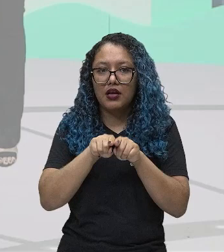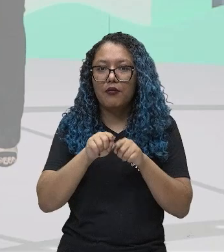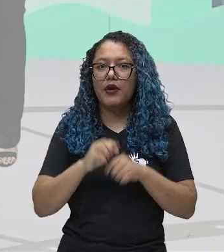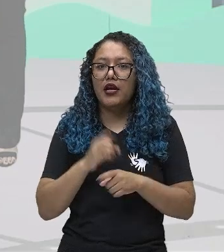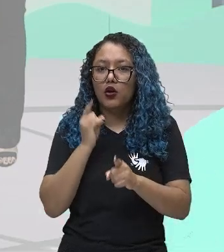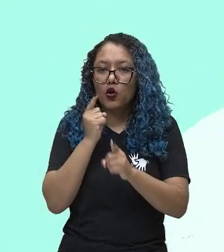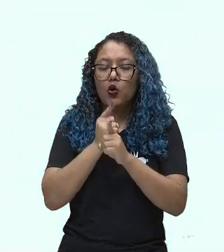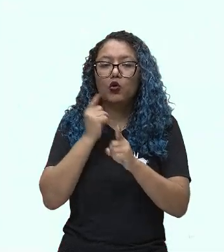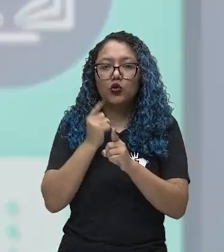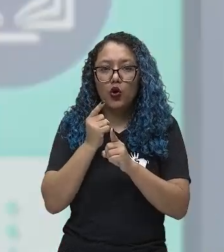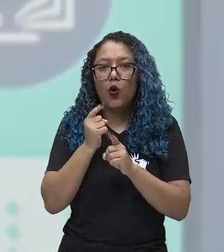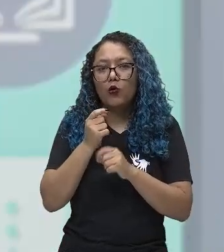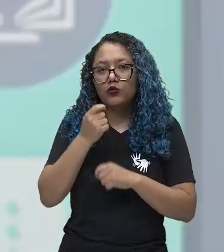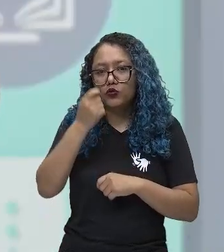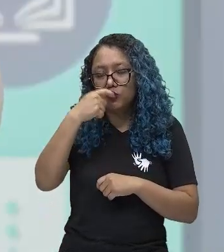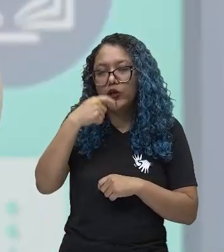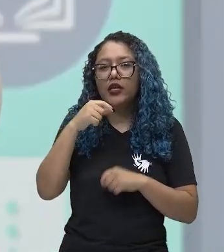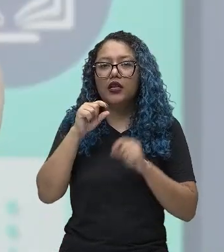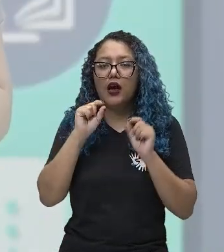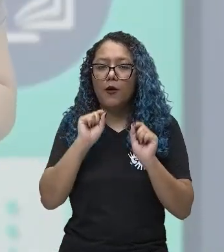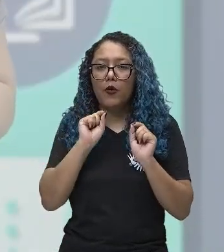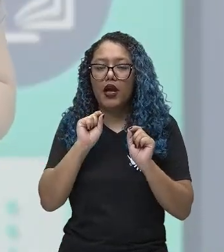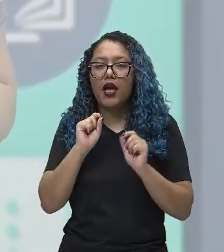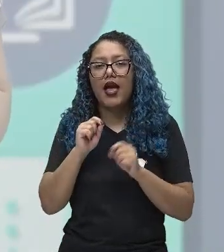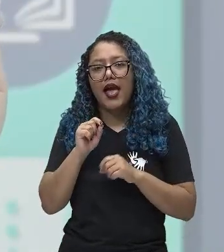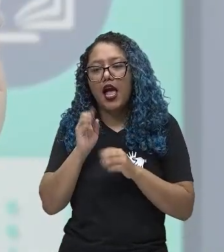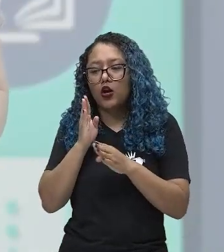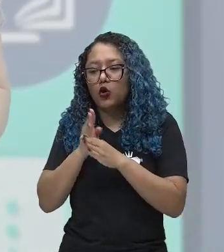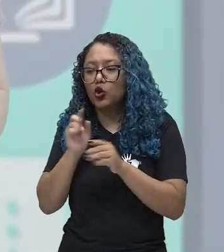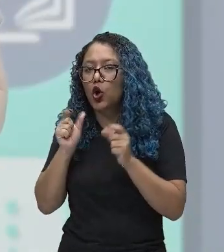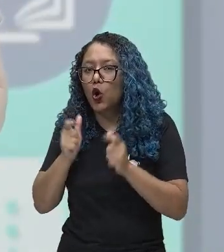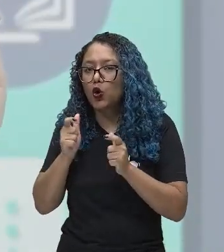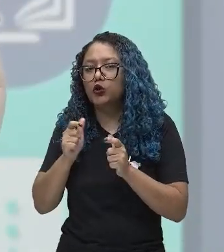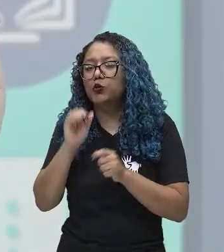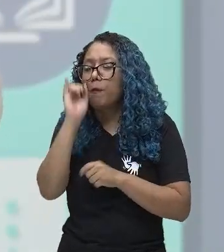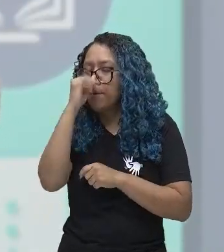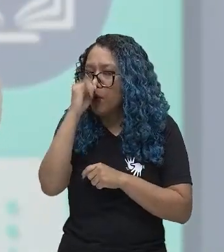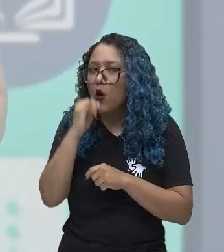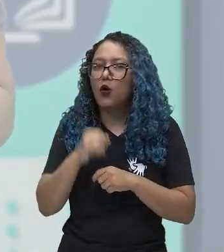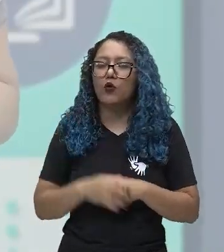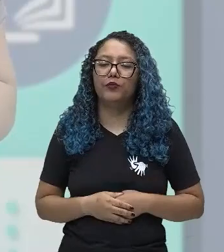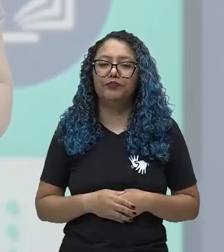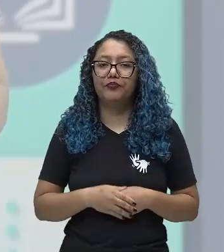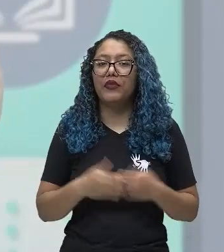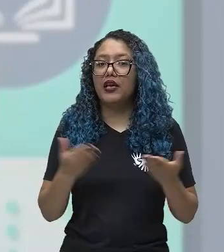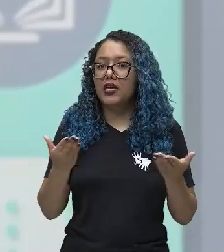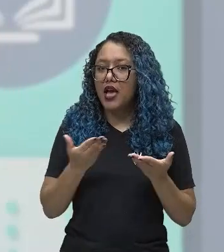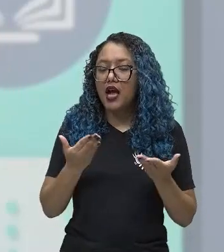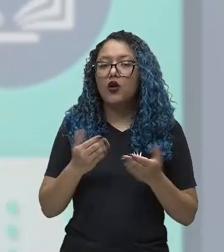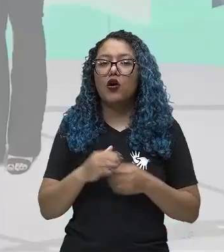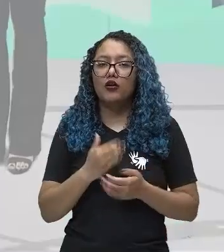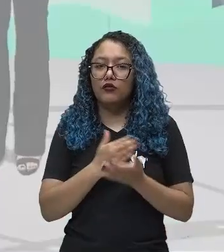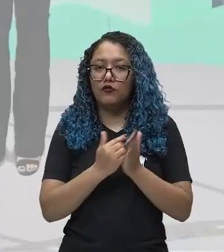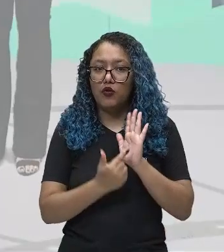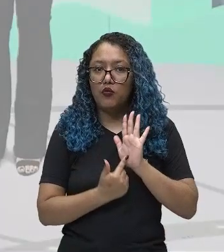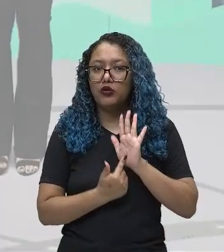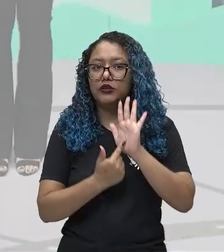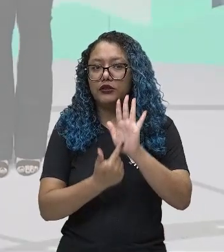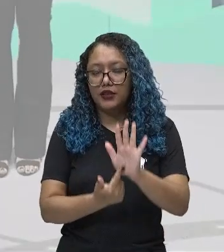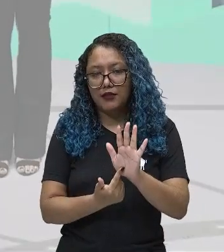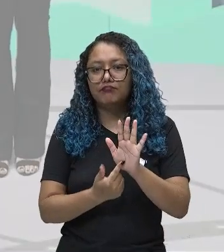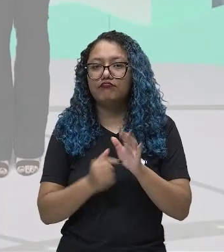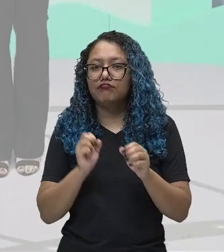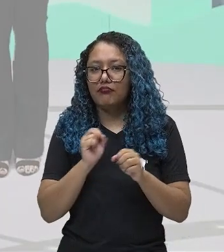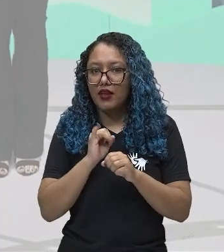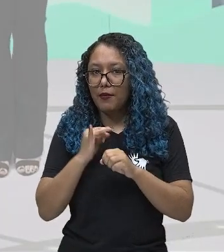nos porcos. E para finalizar, eu trouxe aqui a pandemia mais recente que nós vivemos, a pandemia